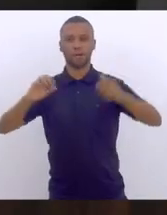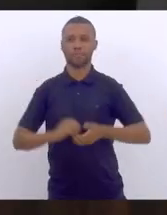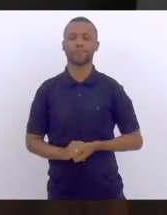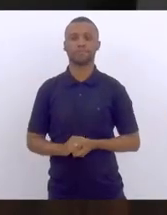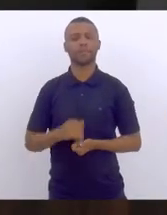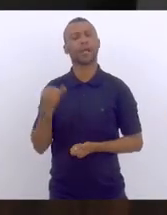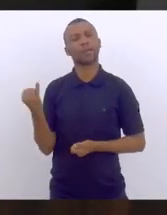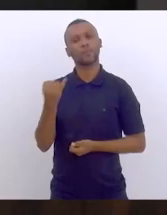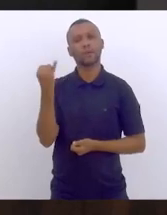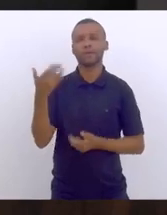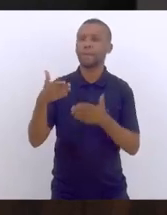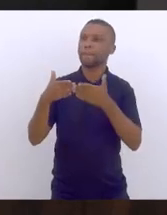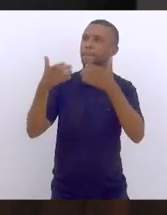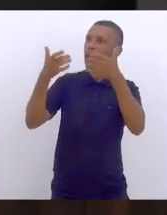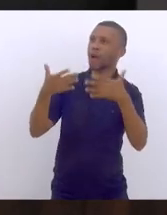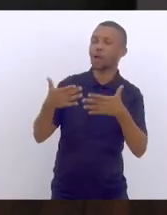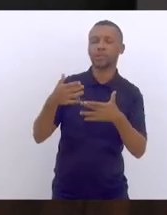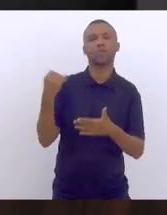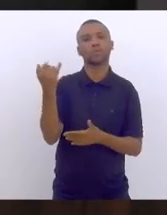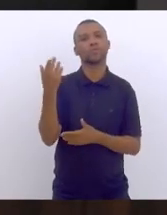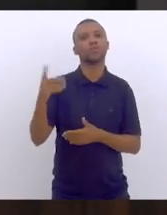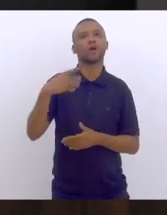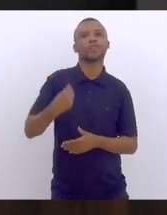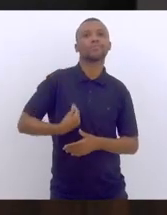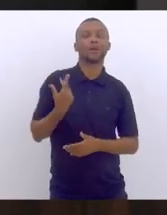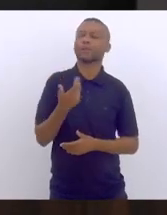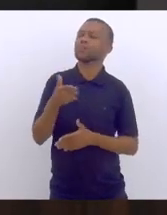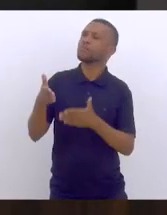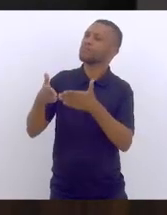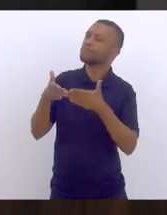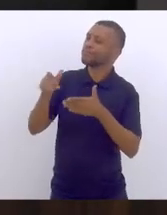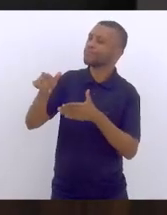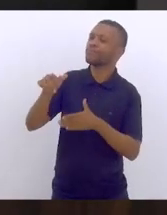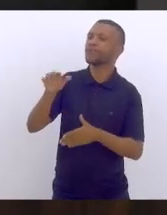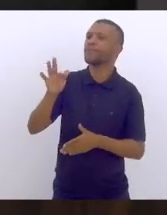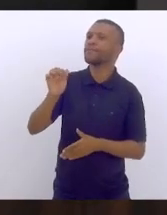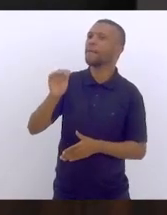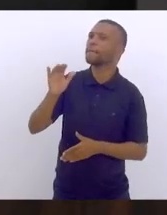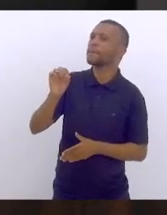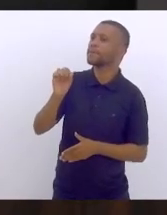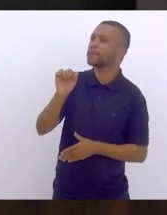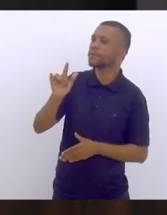nossa presença dentro dos estádios. Pois não, senhor Fábio Silva?